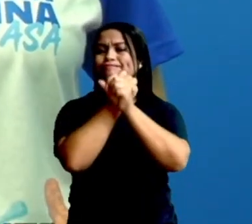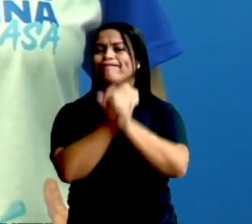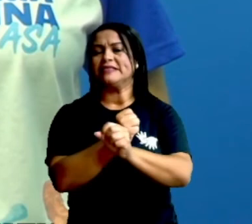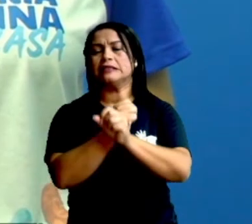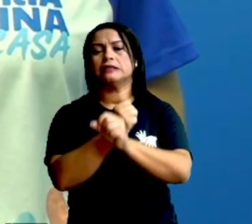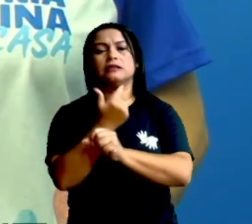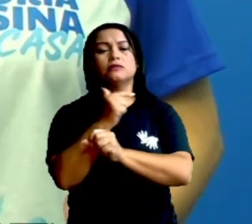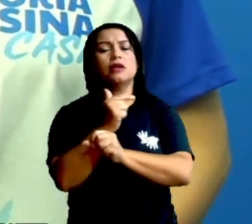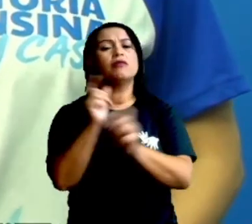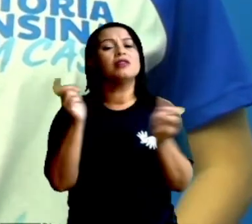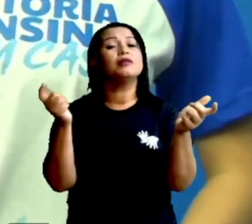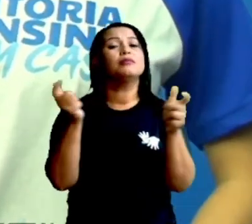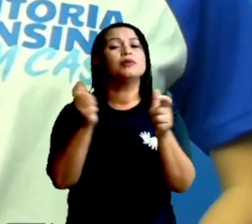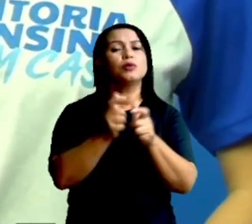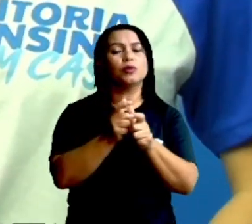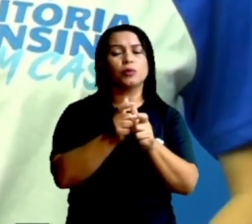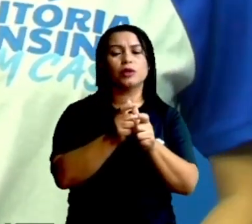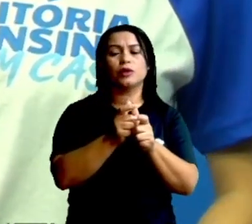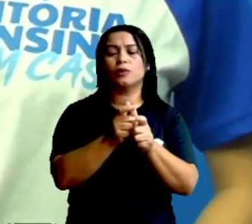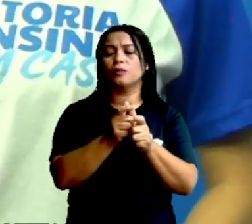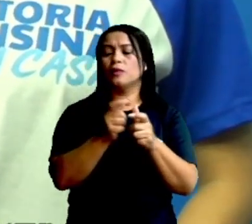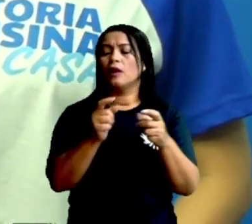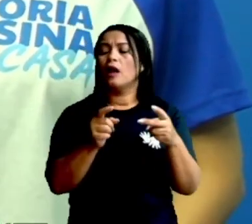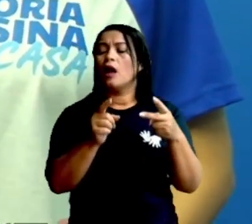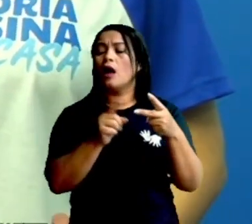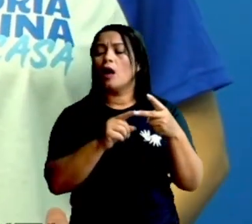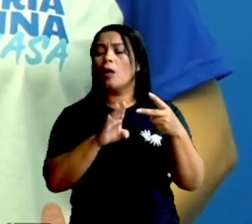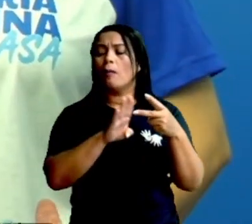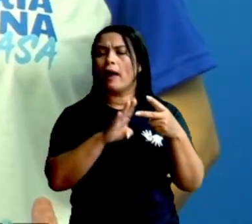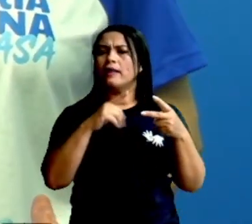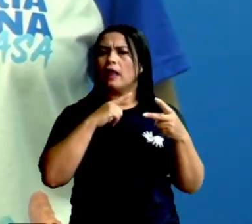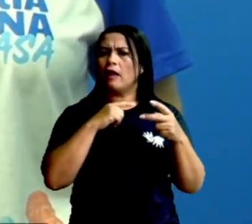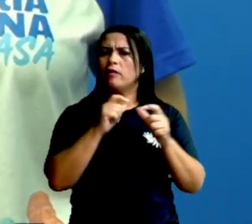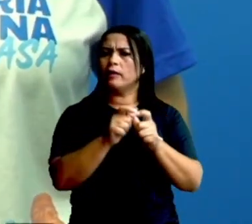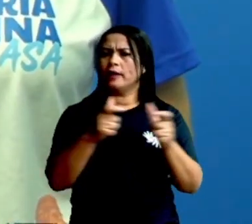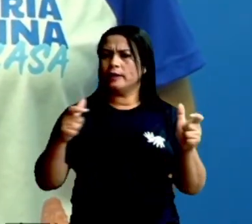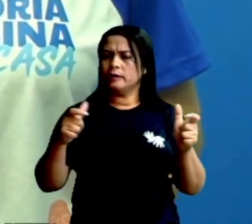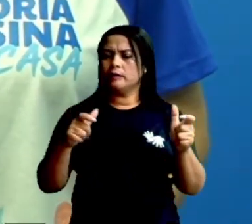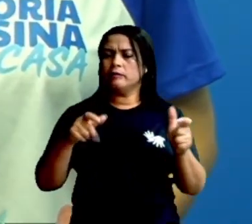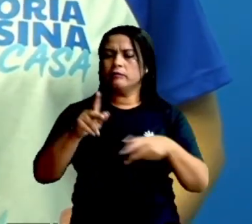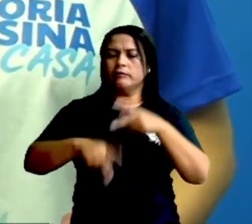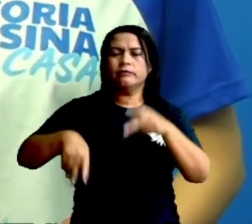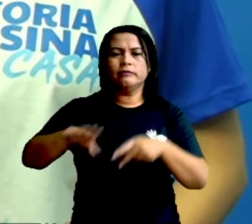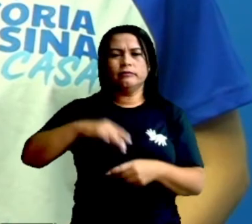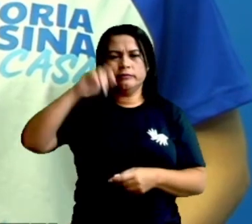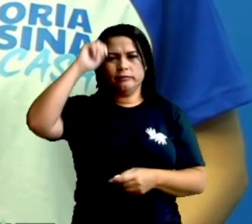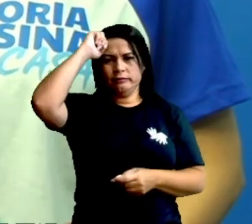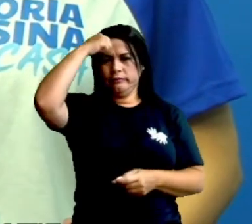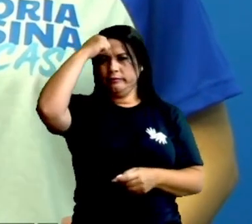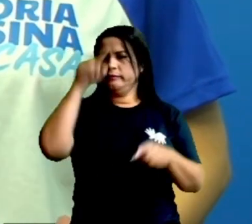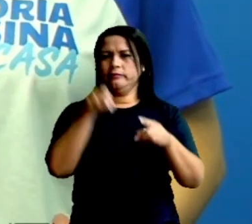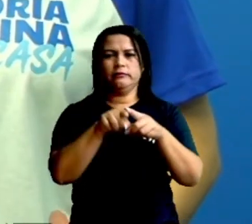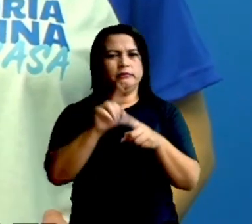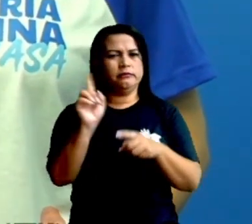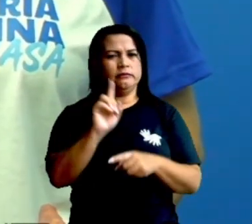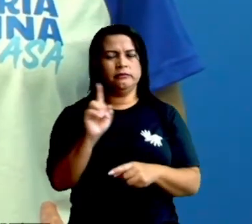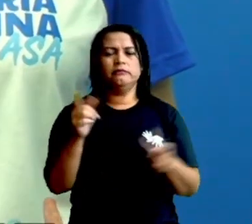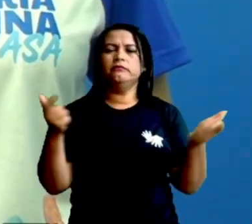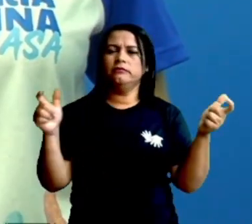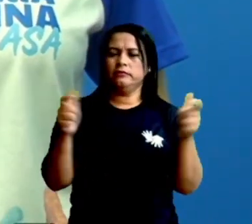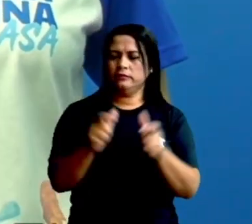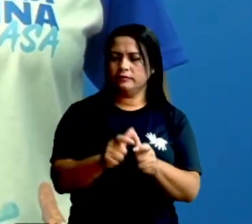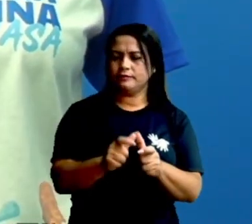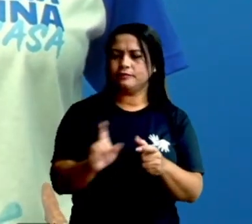Isso como eu falei. A questão do crescimento da população negra também não aconteceu, ou seja, foi